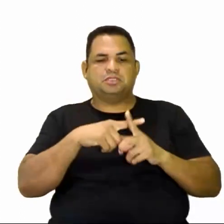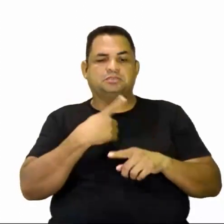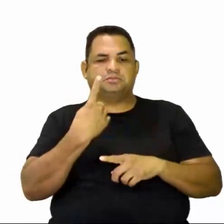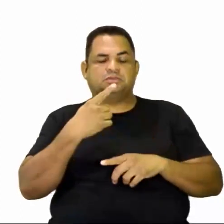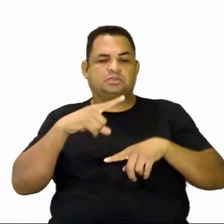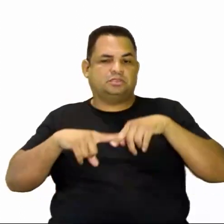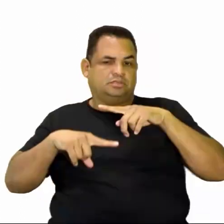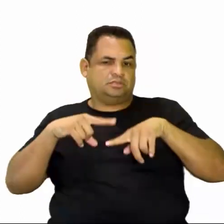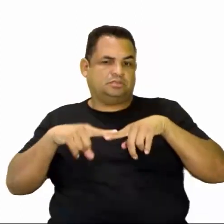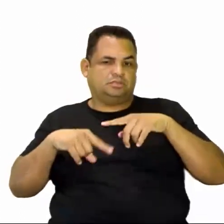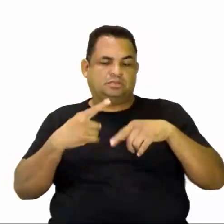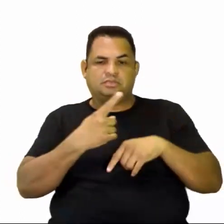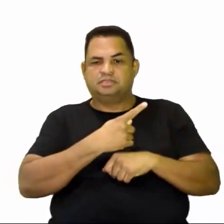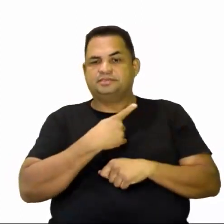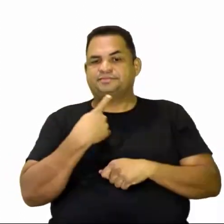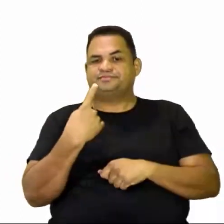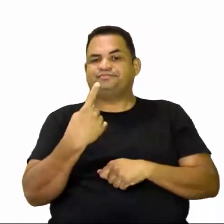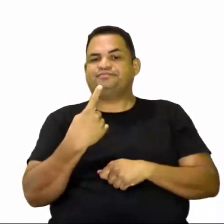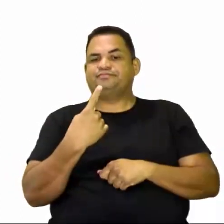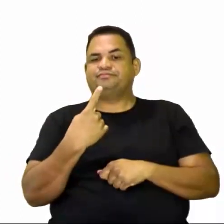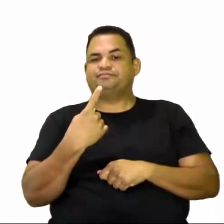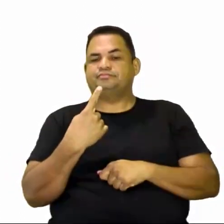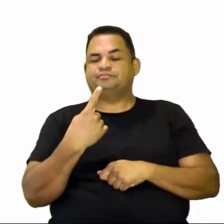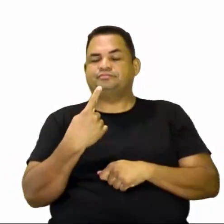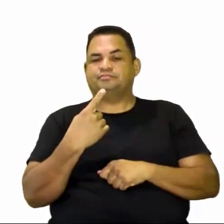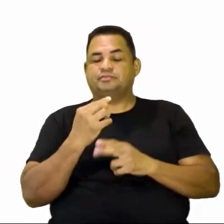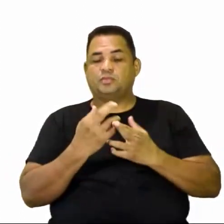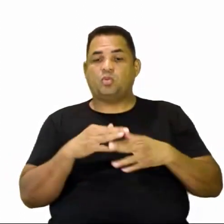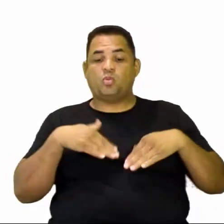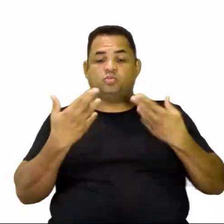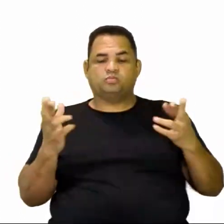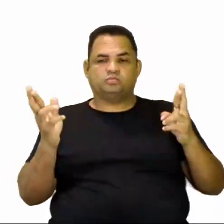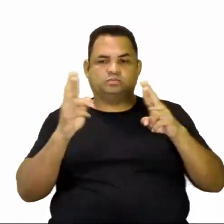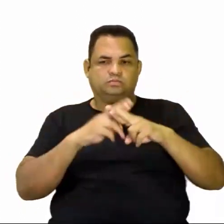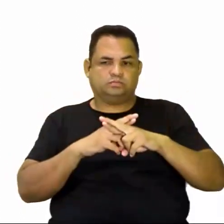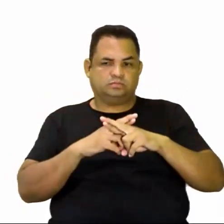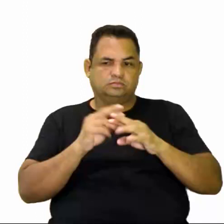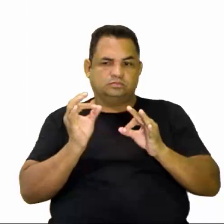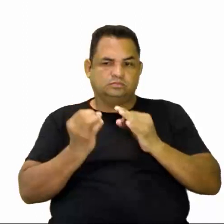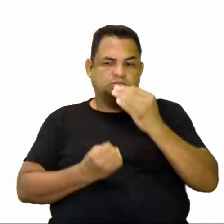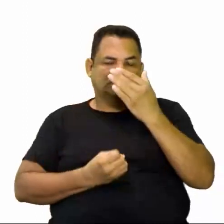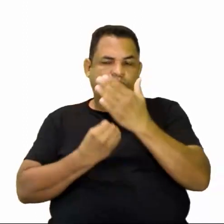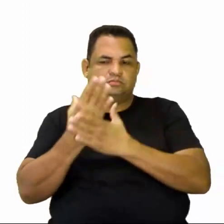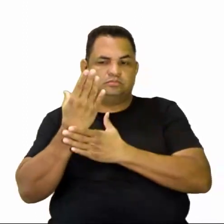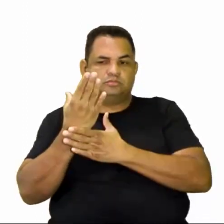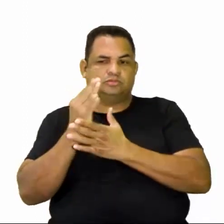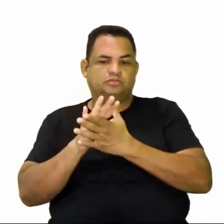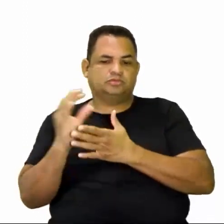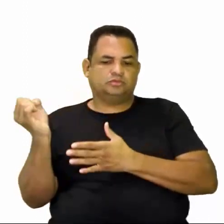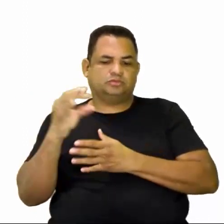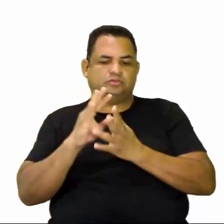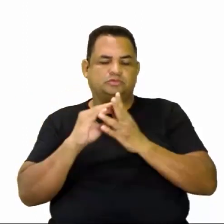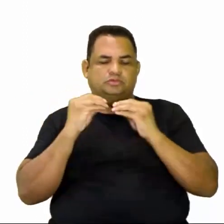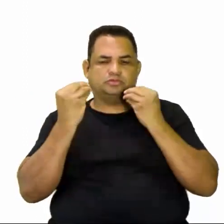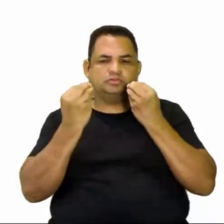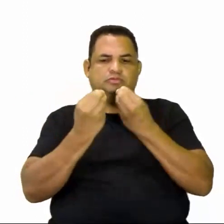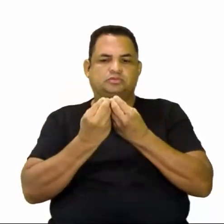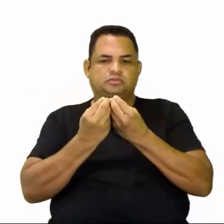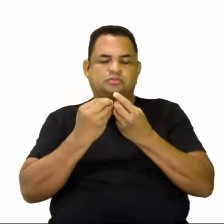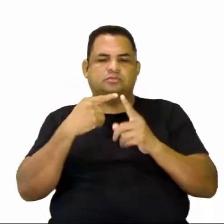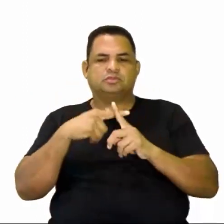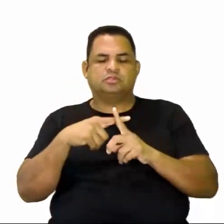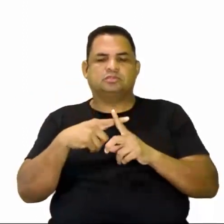onde nós, ao reagir, formou novas substâncias compostas. Então, aqui é